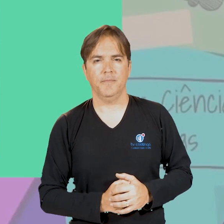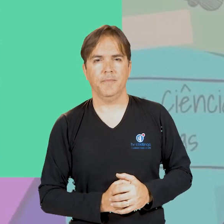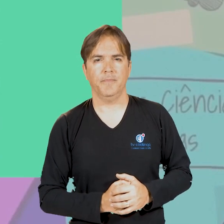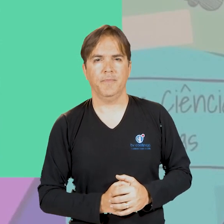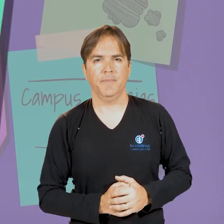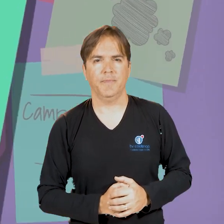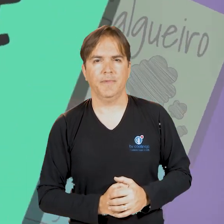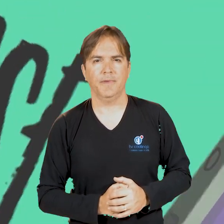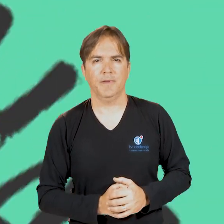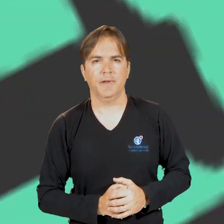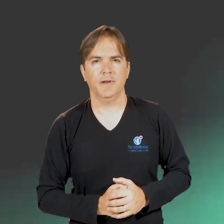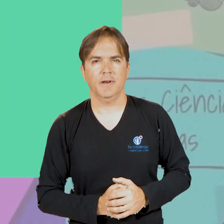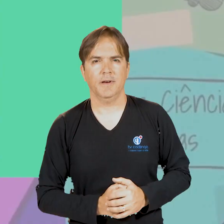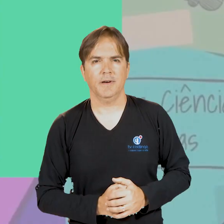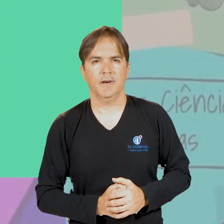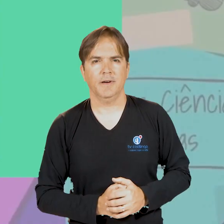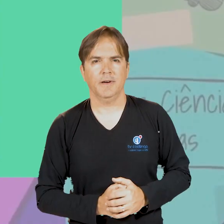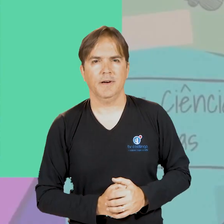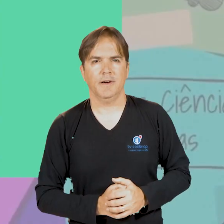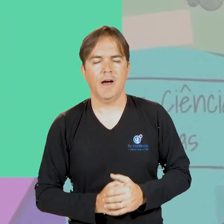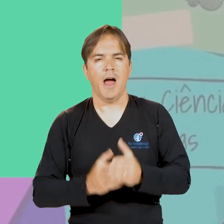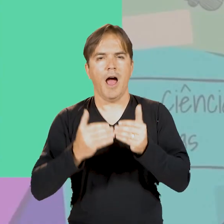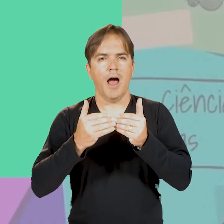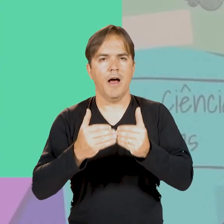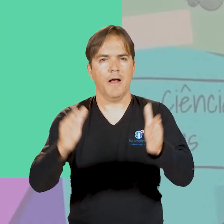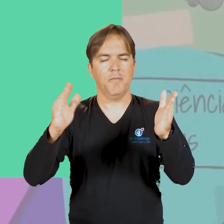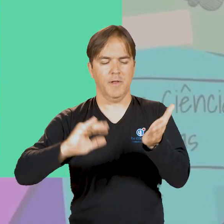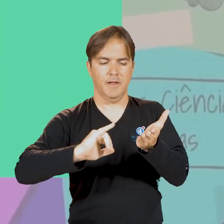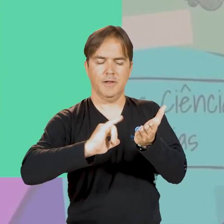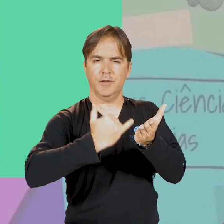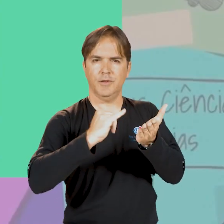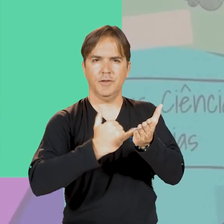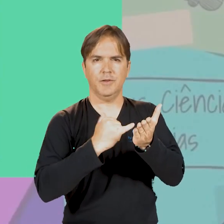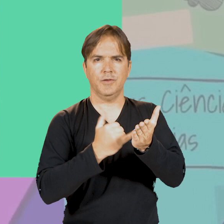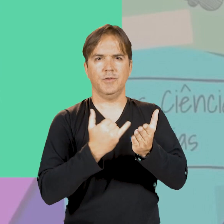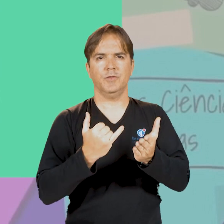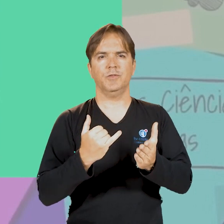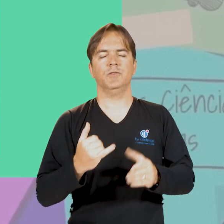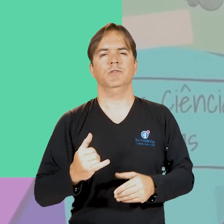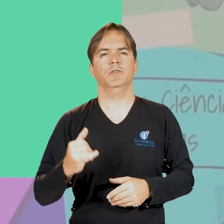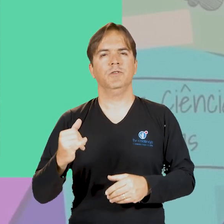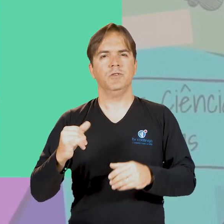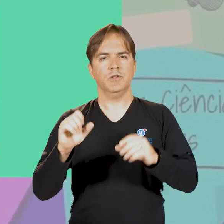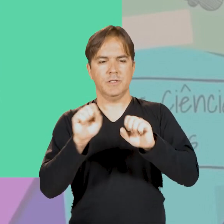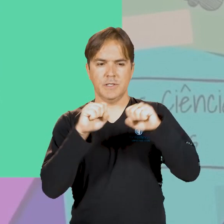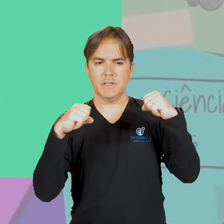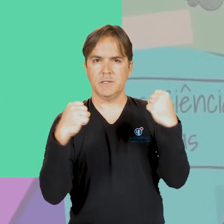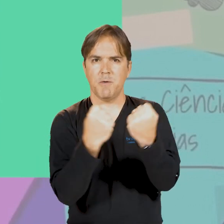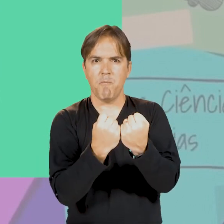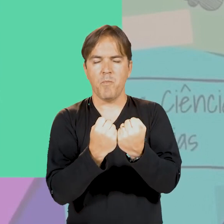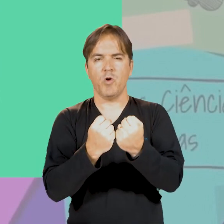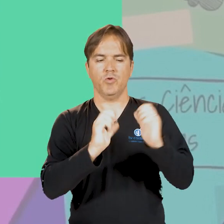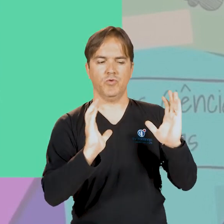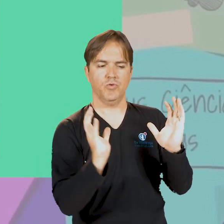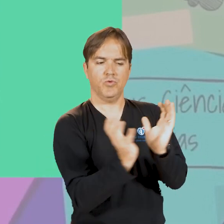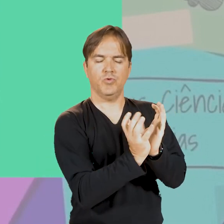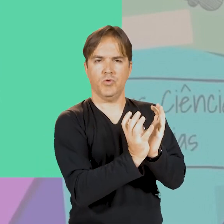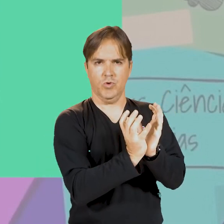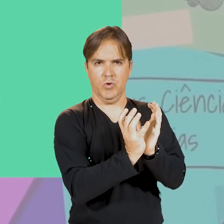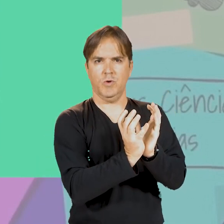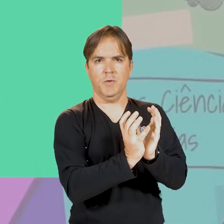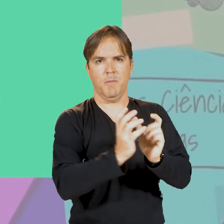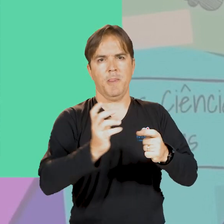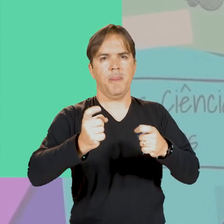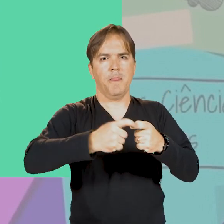univasf.edu.br/ps estão abertas as inscrições para o quinto simpósio da liga acadêmica de